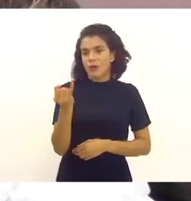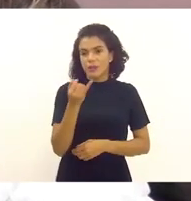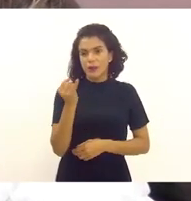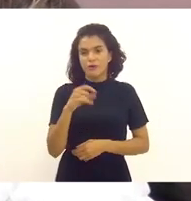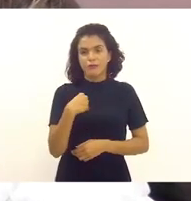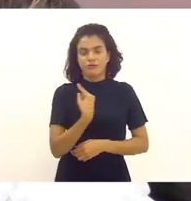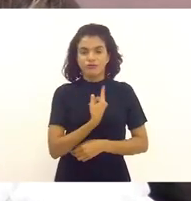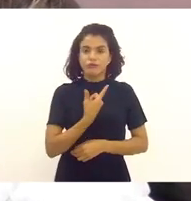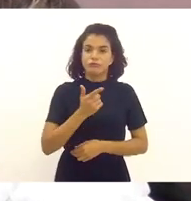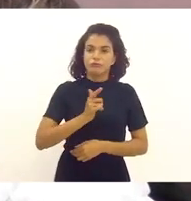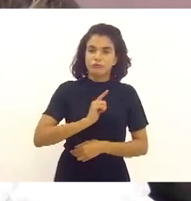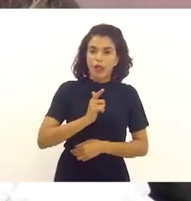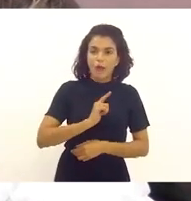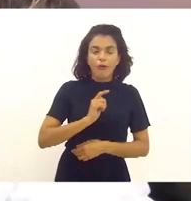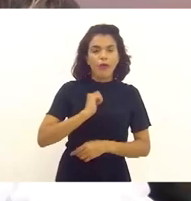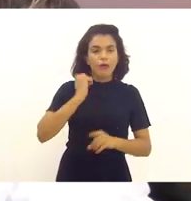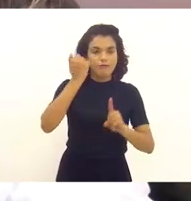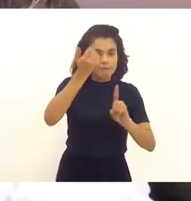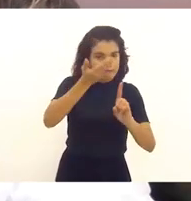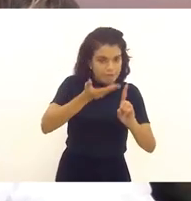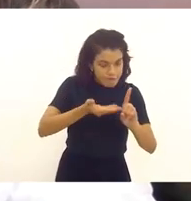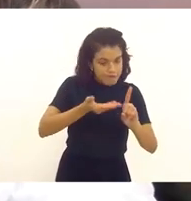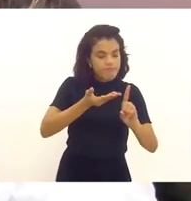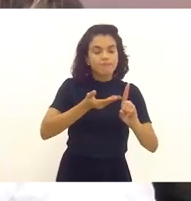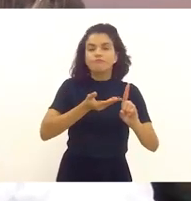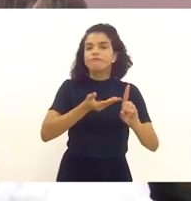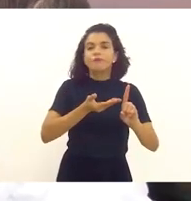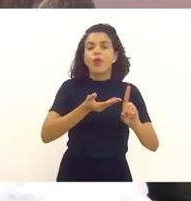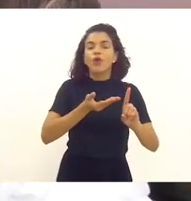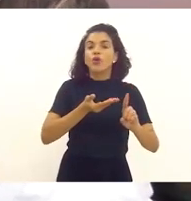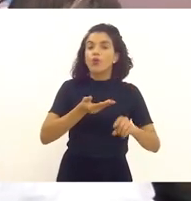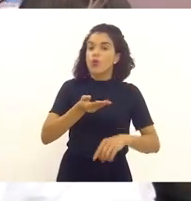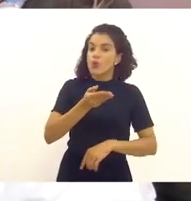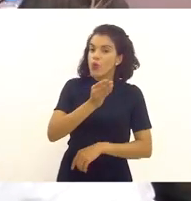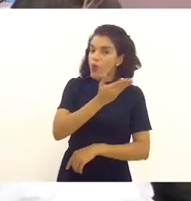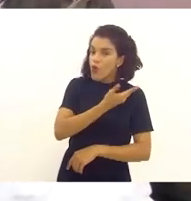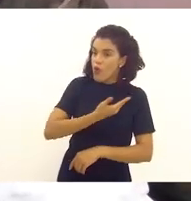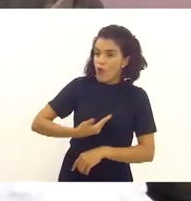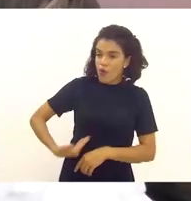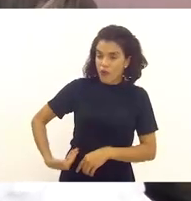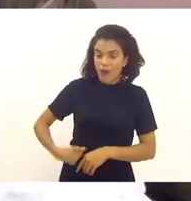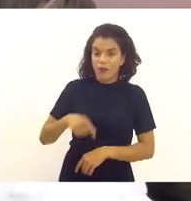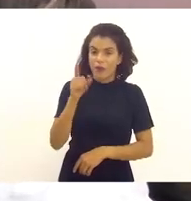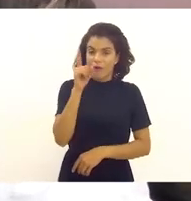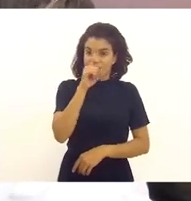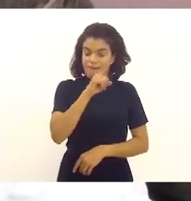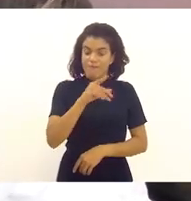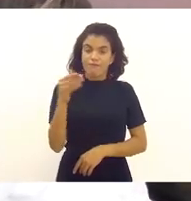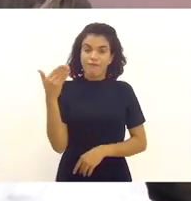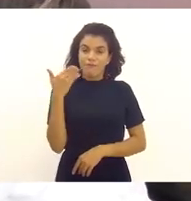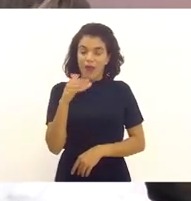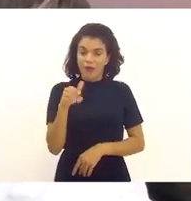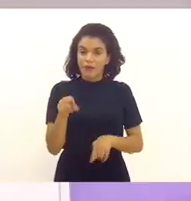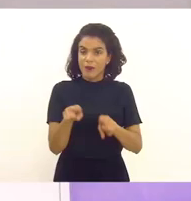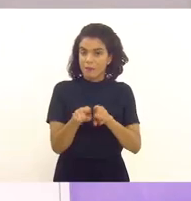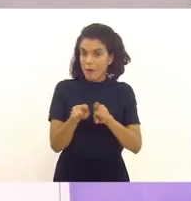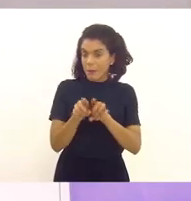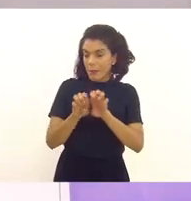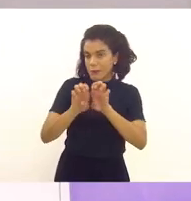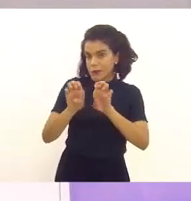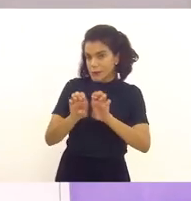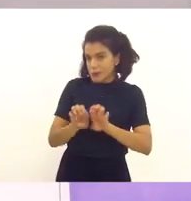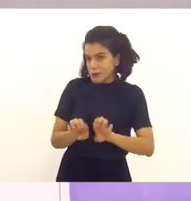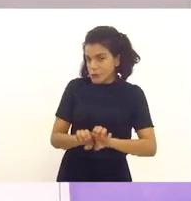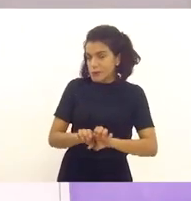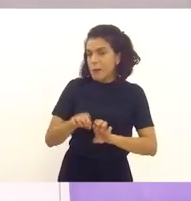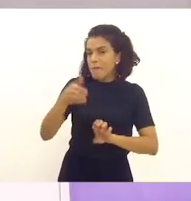que a gente tenha o reconhecimento do quanto que o estado em si é falho também por uma estrutura a gente